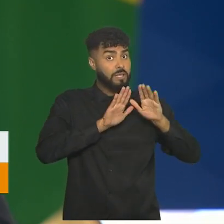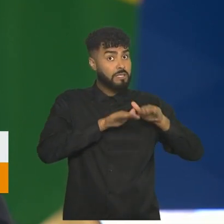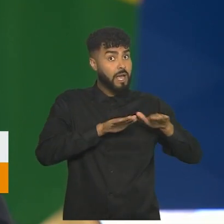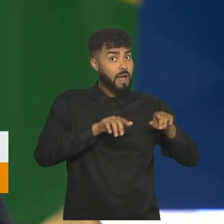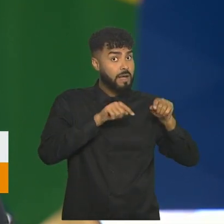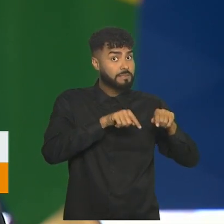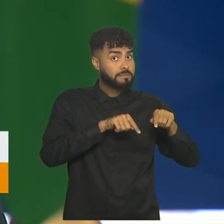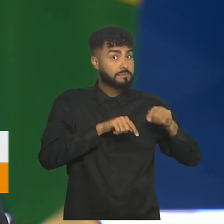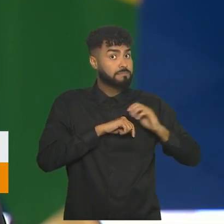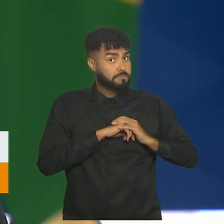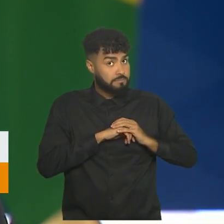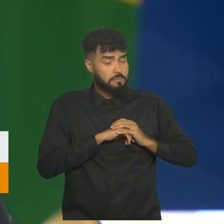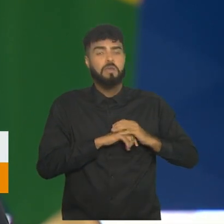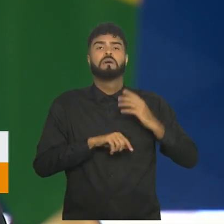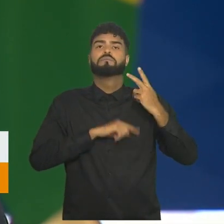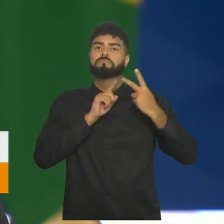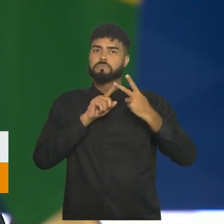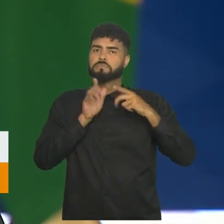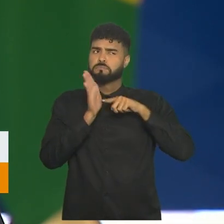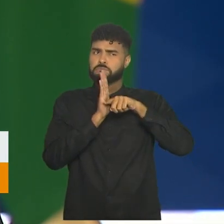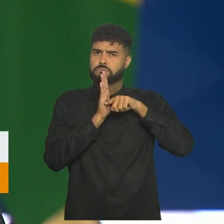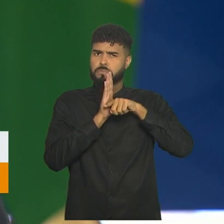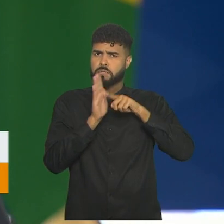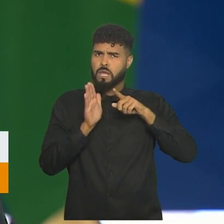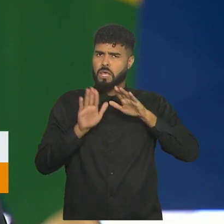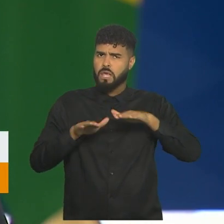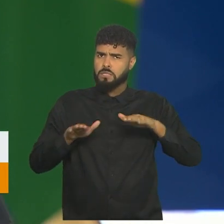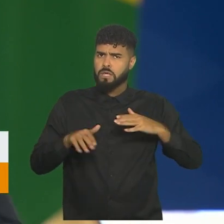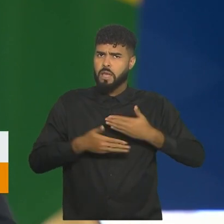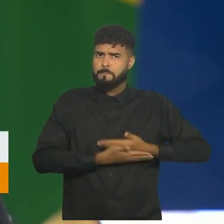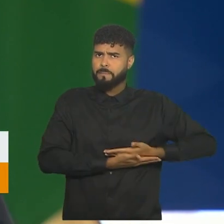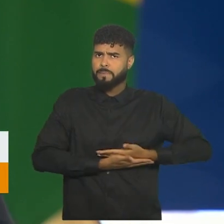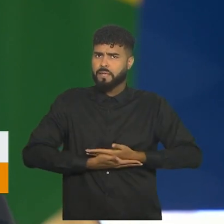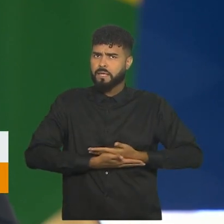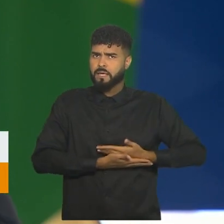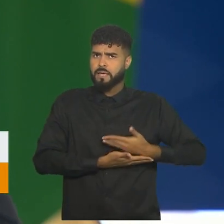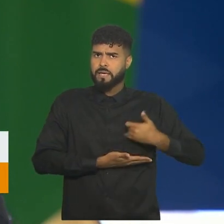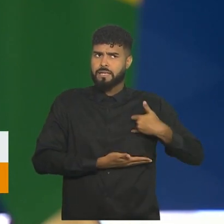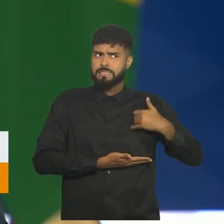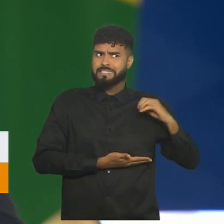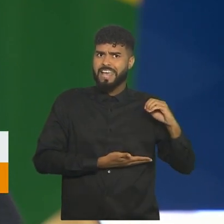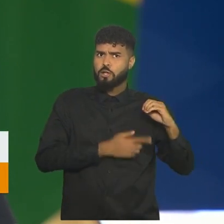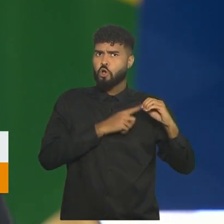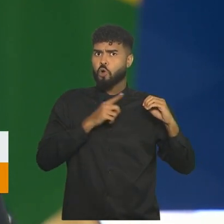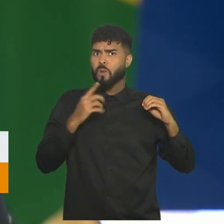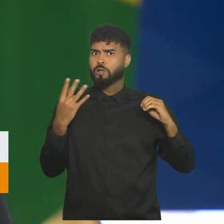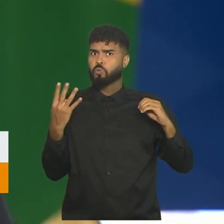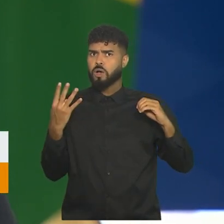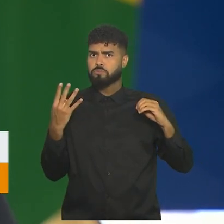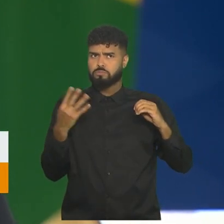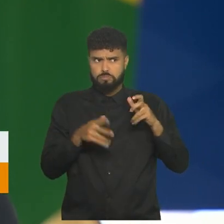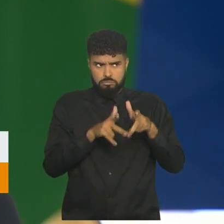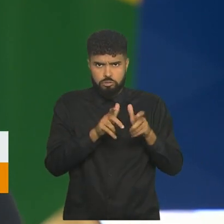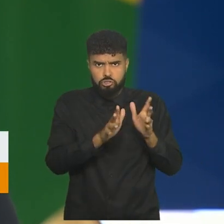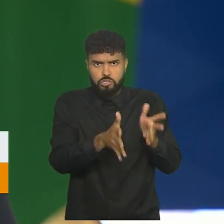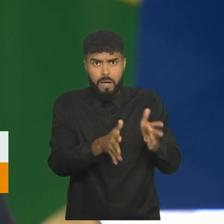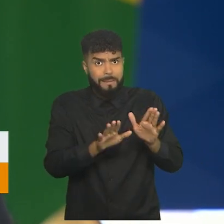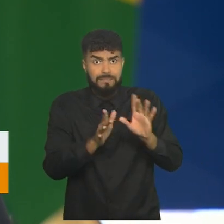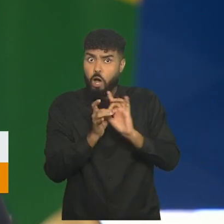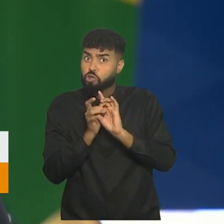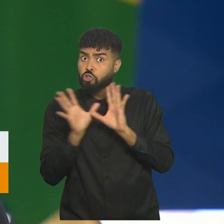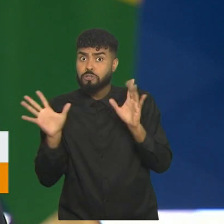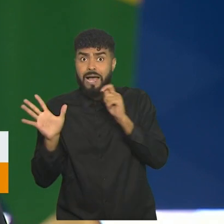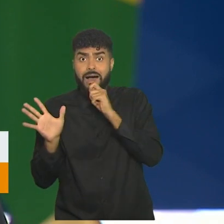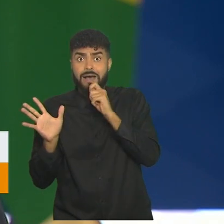investigado seria a vacinação de crianças, bebês de 0 a 4 anos. Este grupo ainda não tem autorização para receber nenhum tipo de